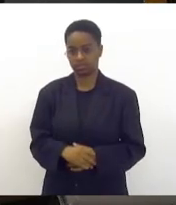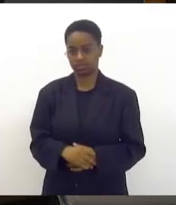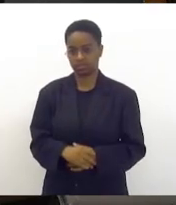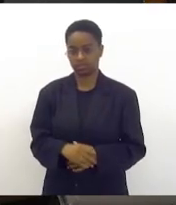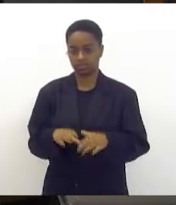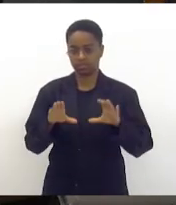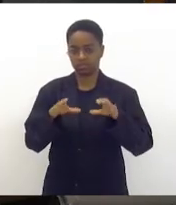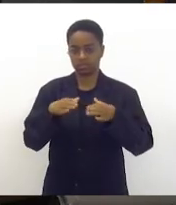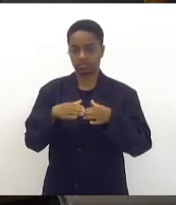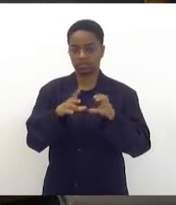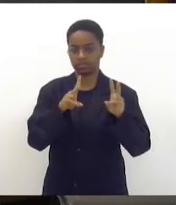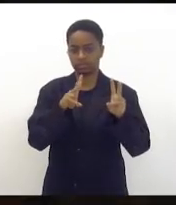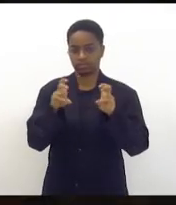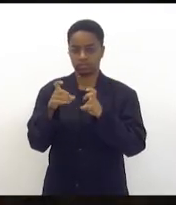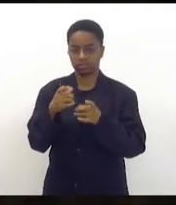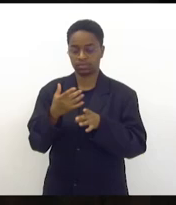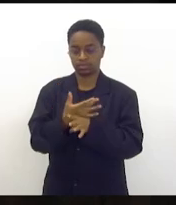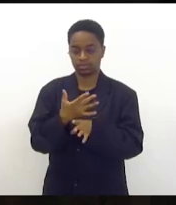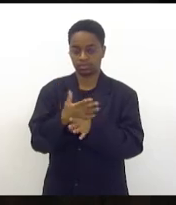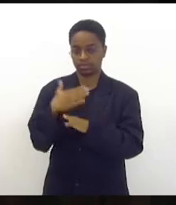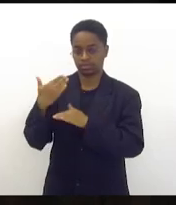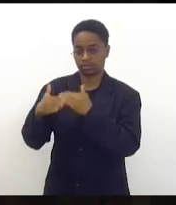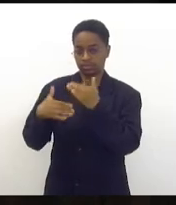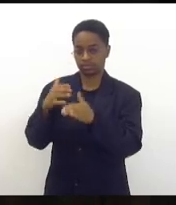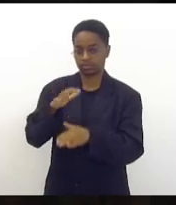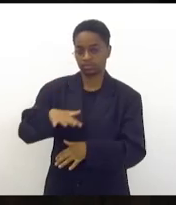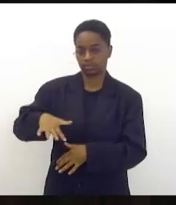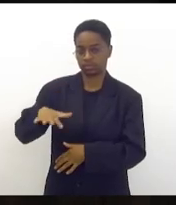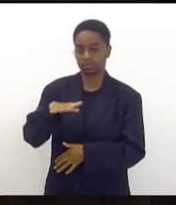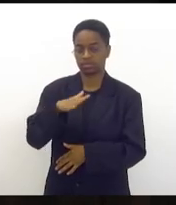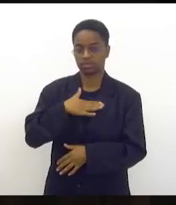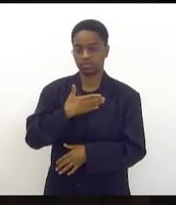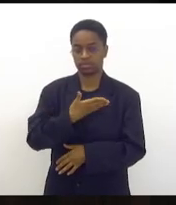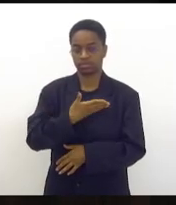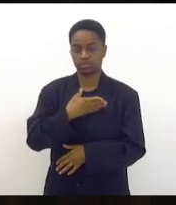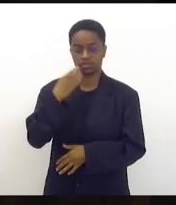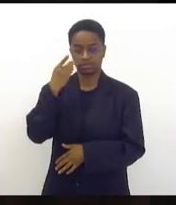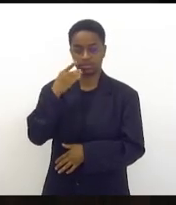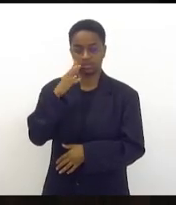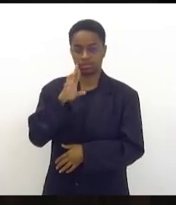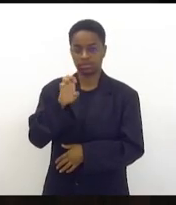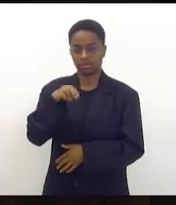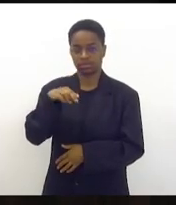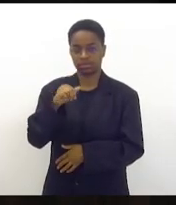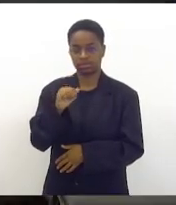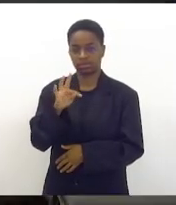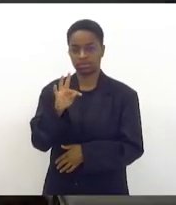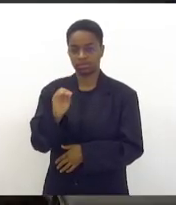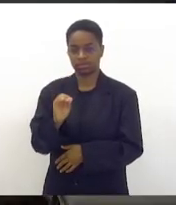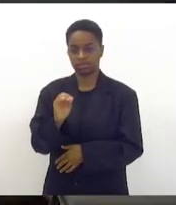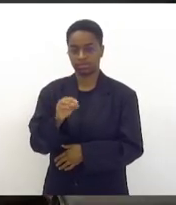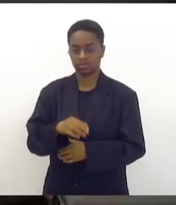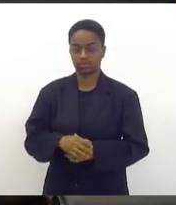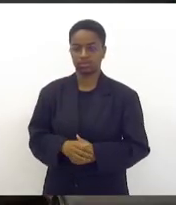Pela Comissão de Assuntos Municipais de Desenvolvimento Regional, meu querido amigo deputado Renato Machado.